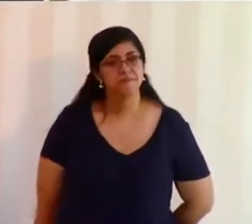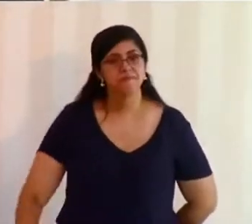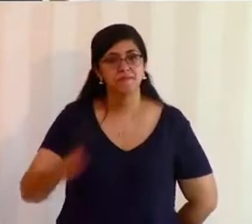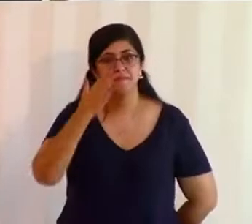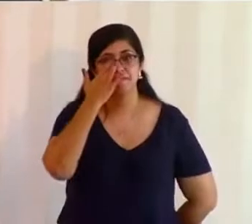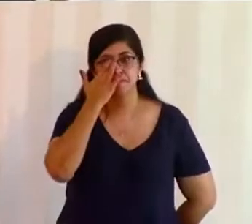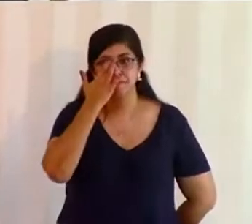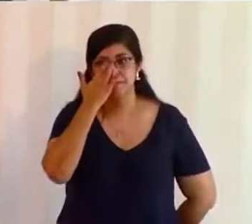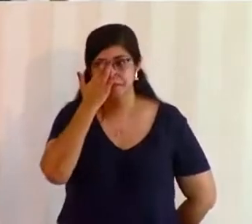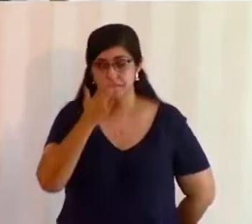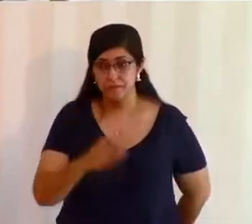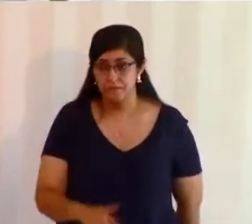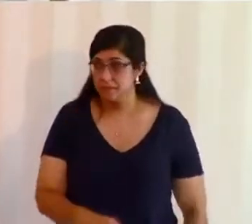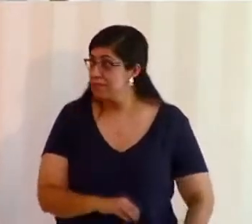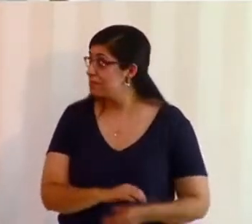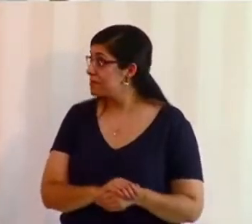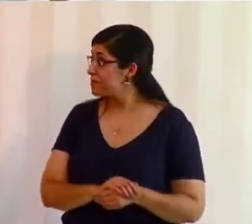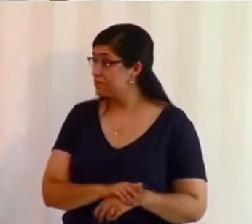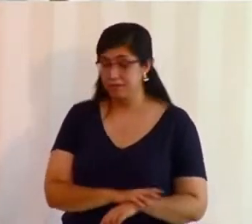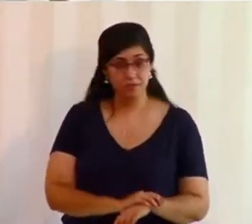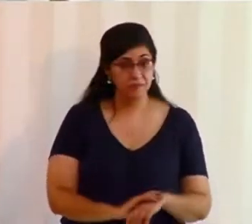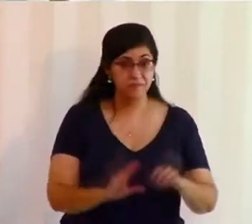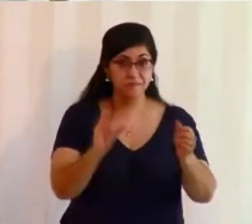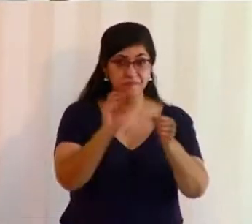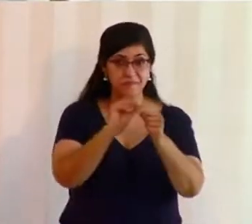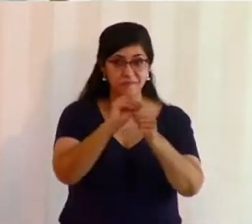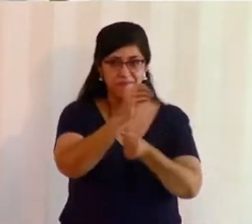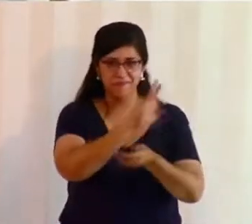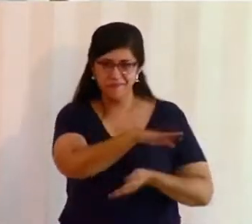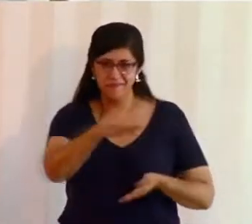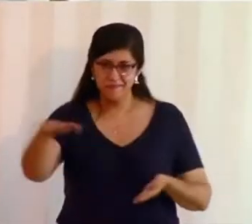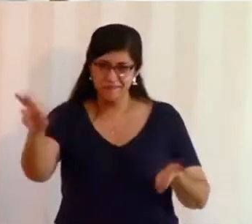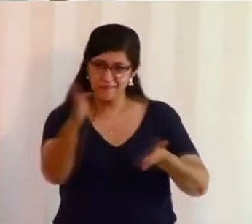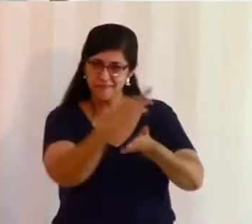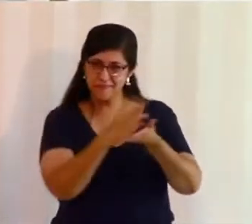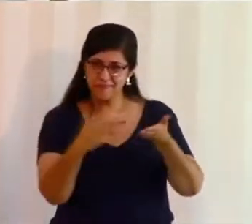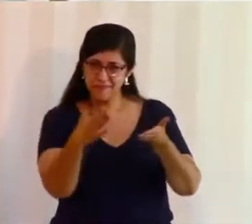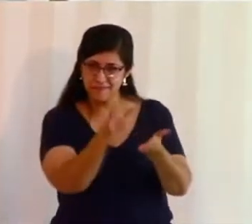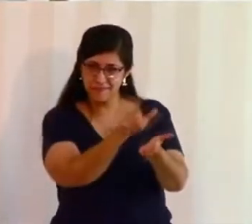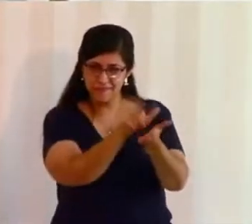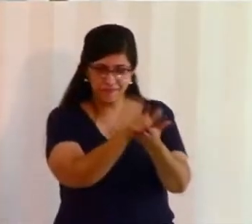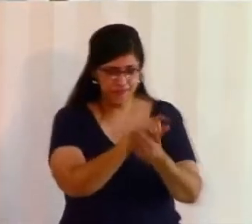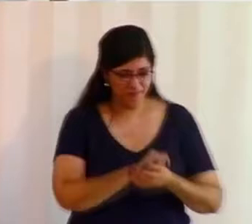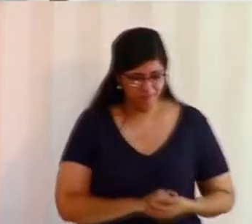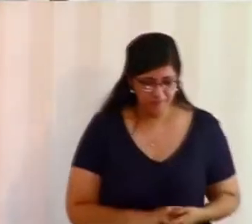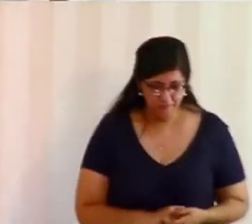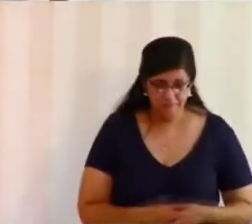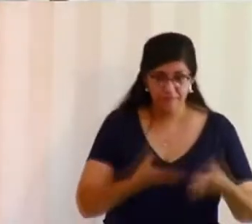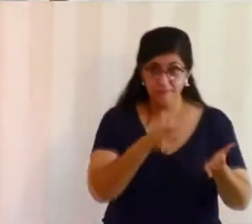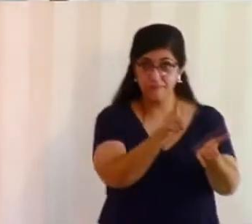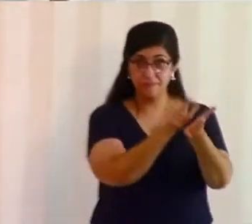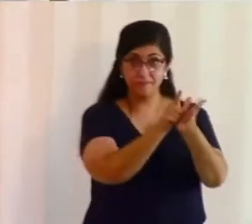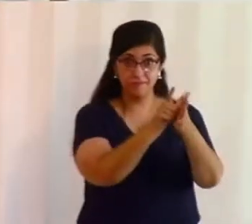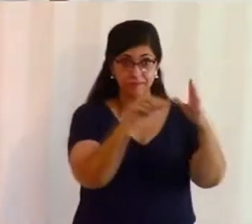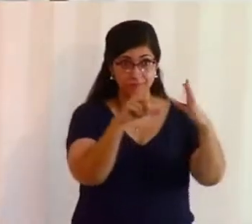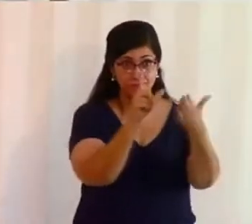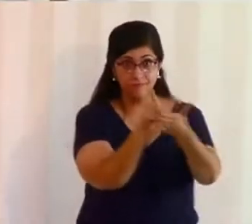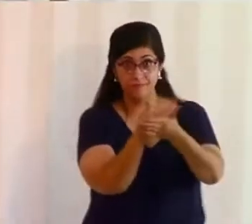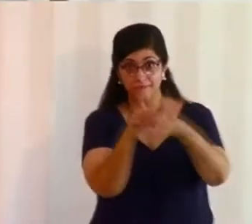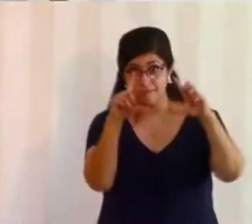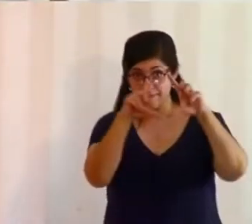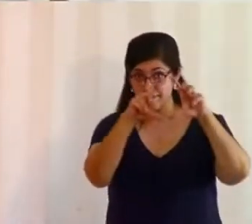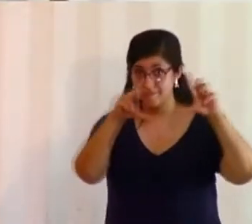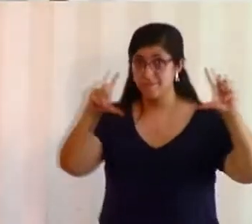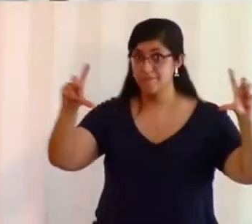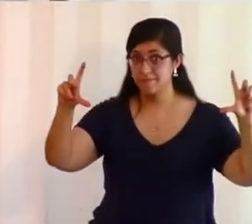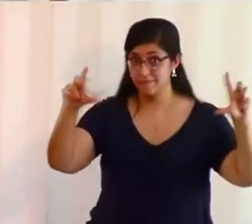até fiz aqui uma colinha, na verdade, para orientar vocês, crianças. Vocês vão colocar a folha na horizontal, como eu sempre